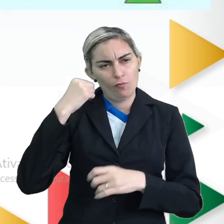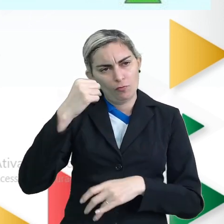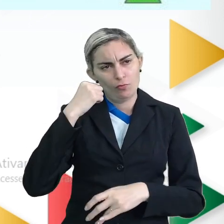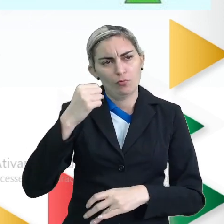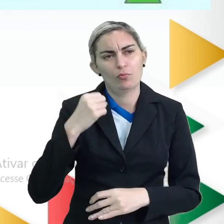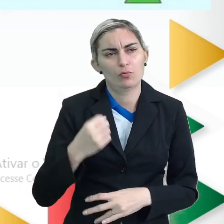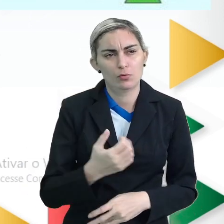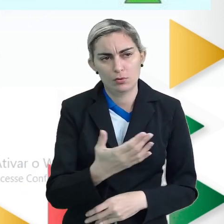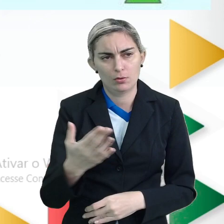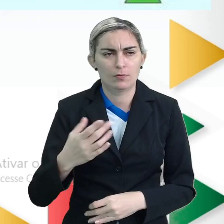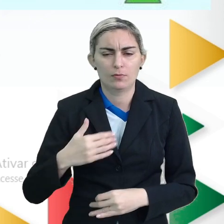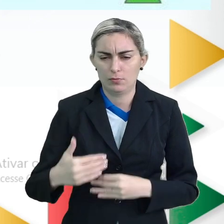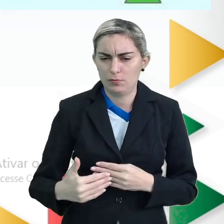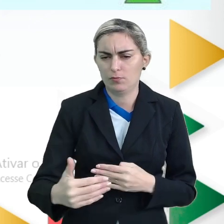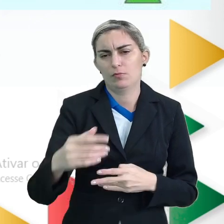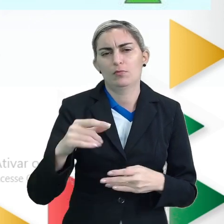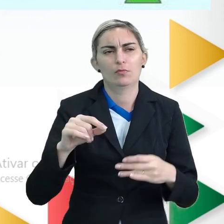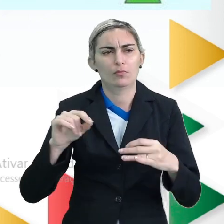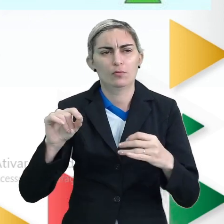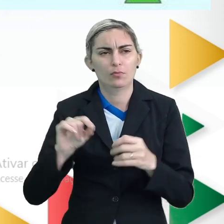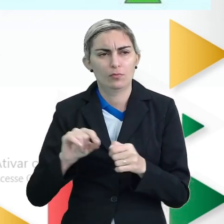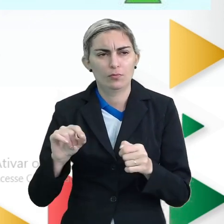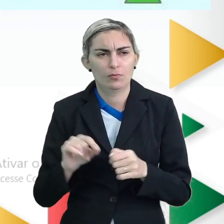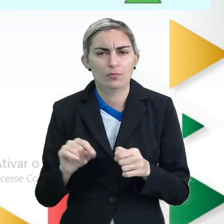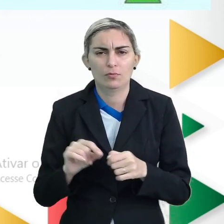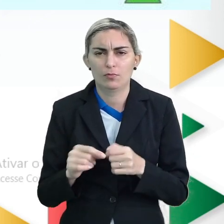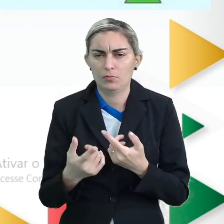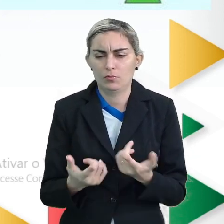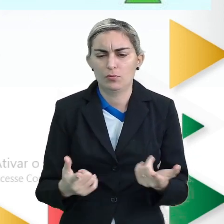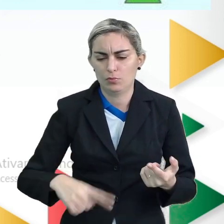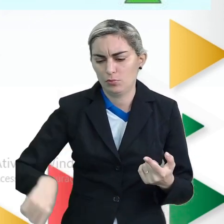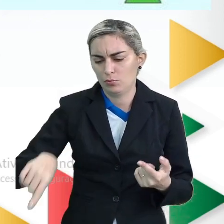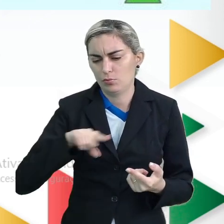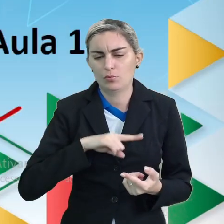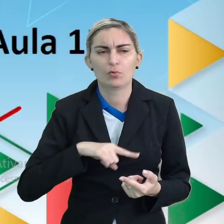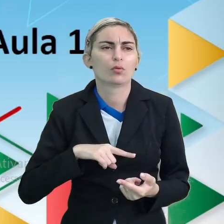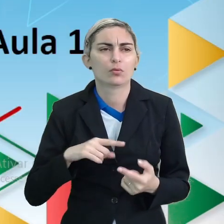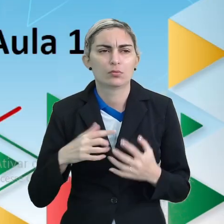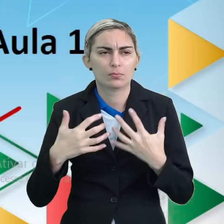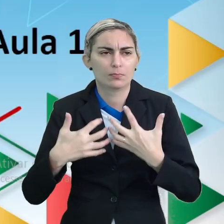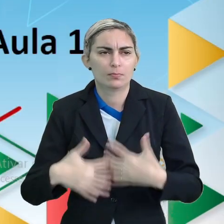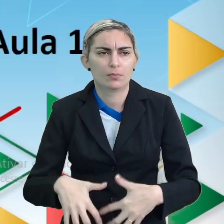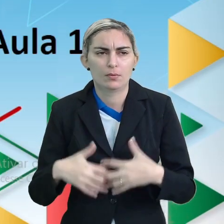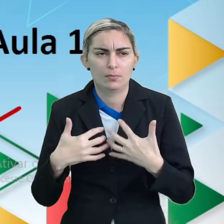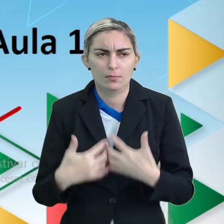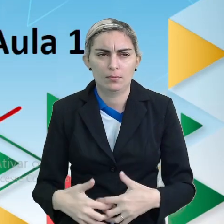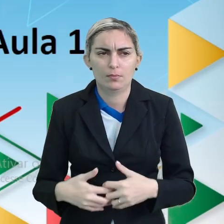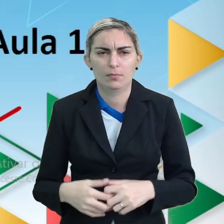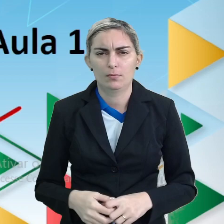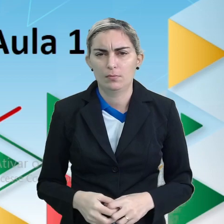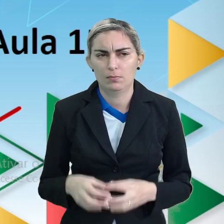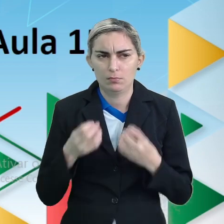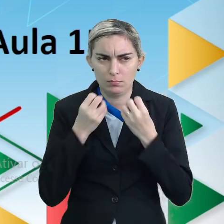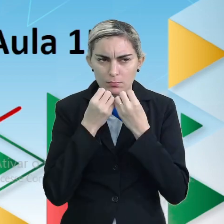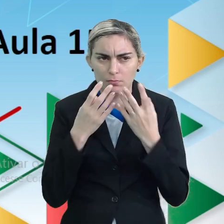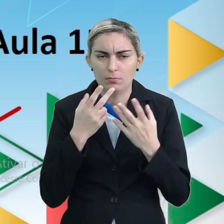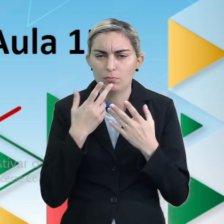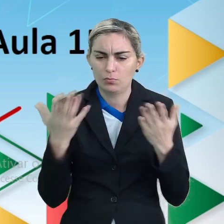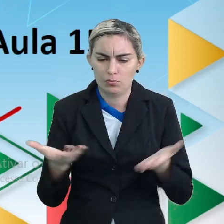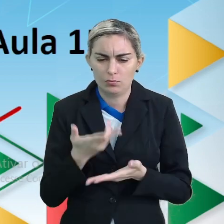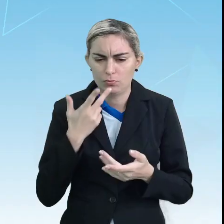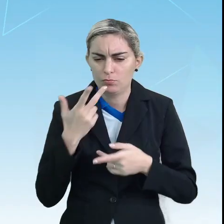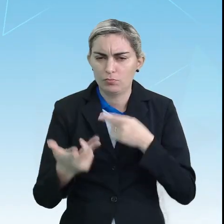você vai exercer, ou seja, nós somos uma máquina. Bom, hoje eu falei aí para vocês